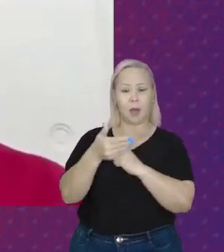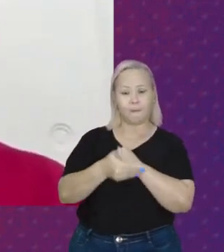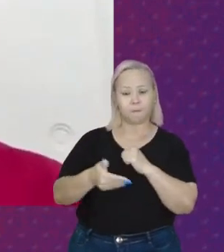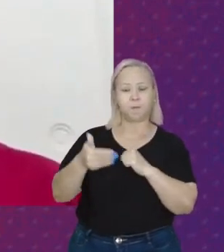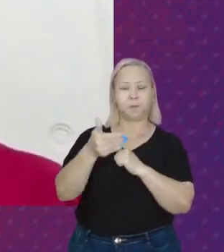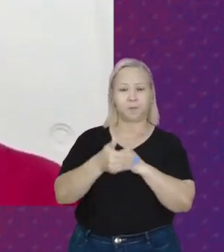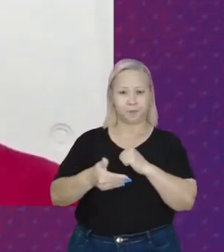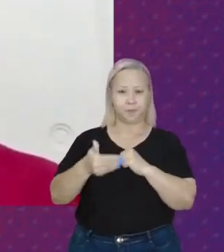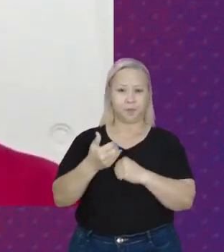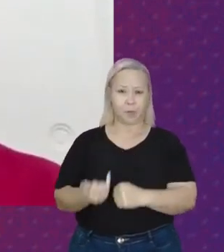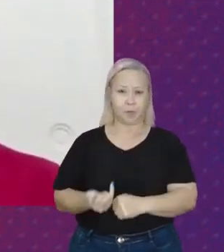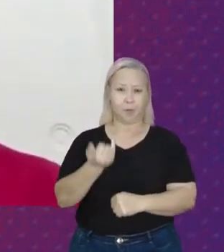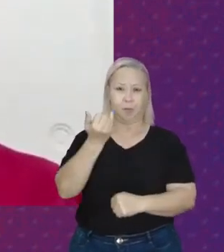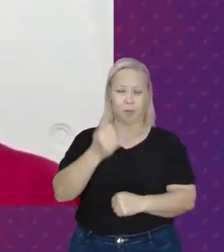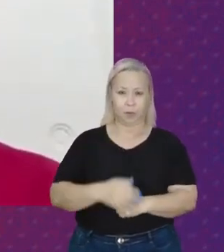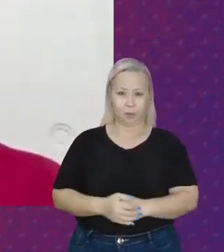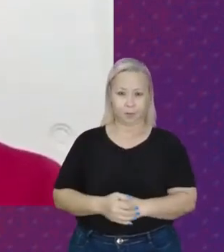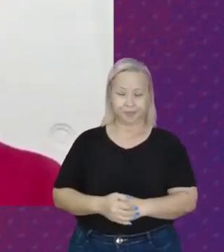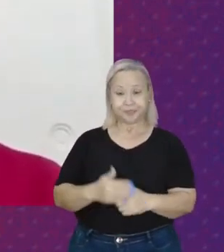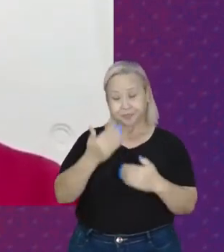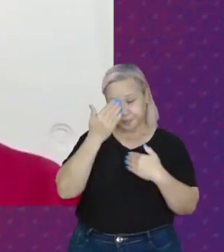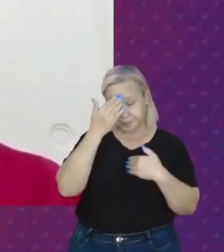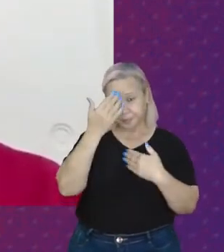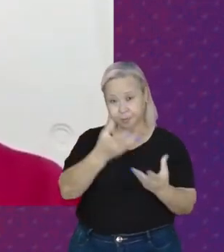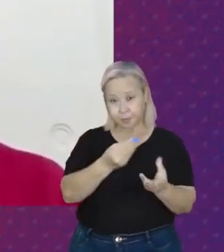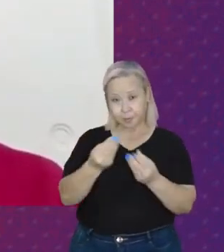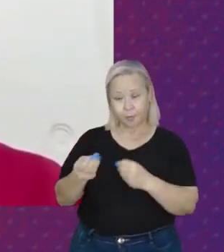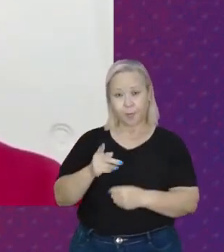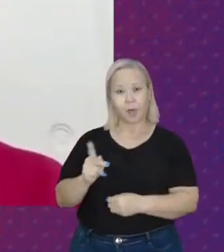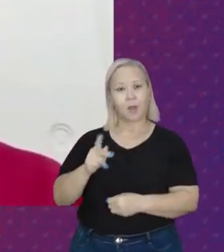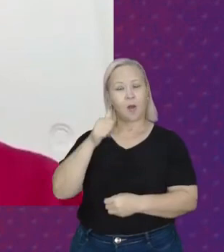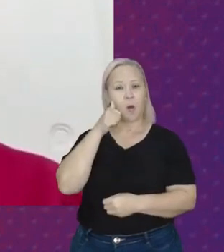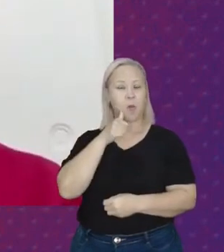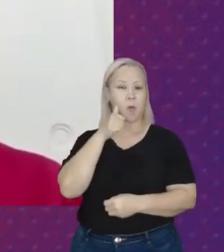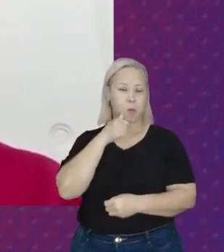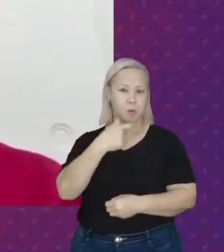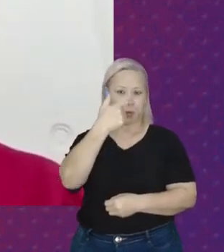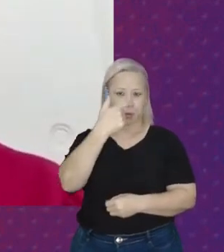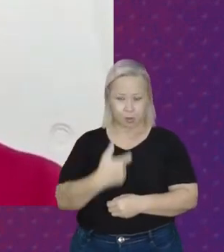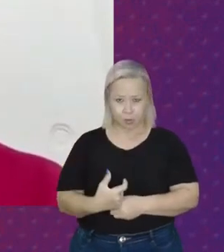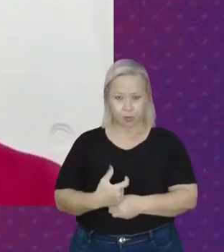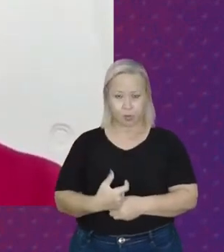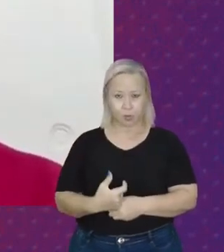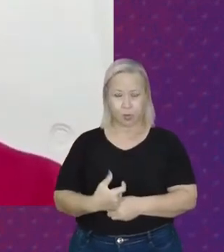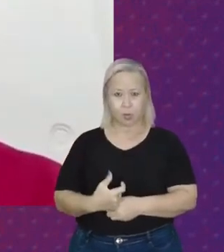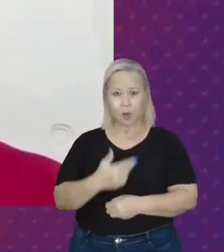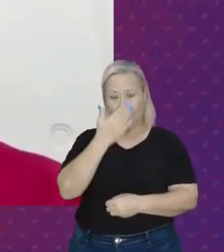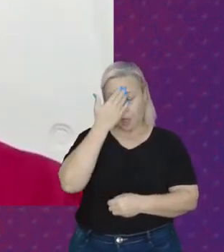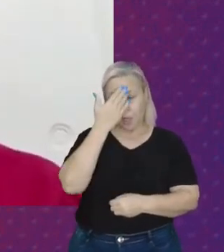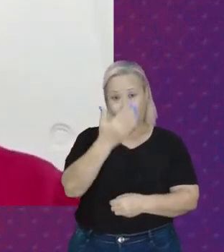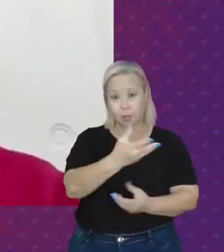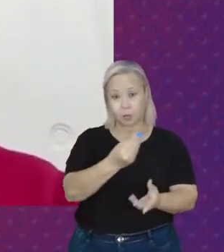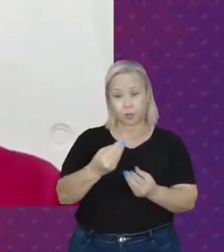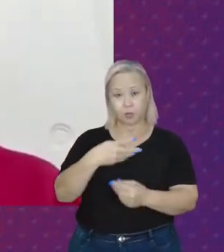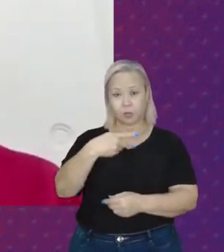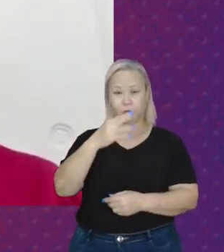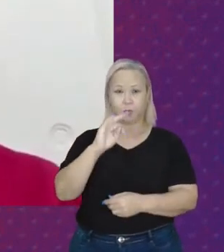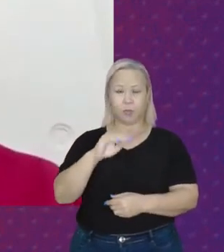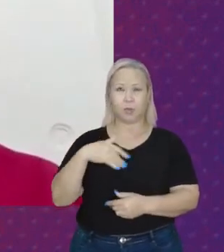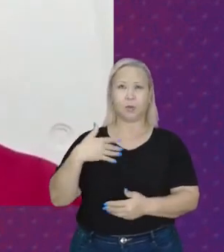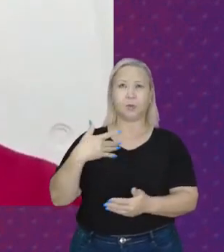fundamental. E eu agradeço muito, como professora que sou, agradeço muito ao PT, nesses